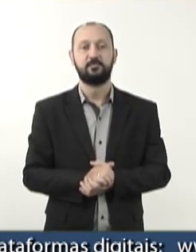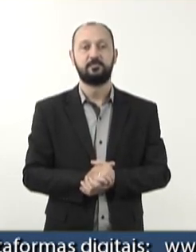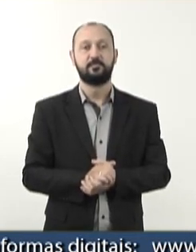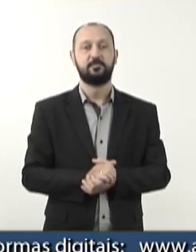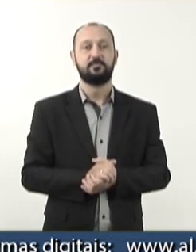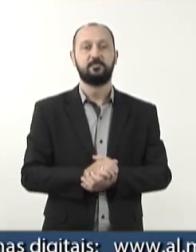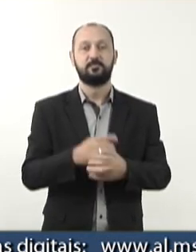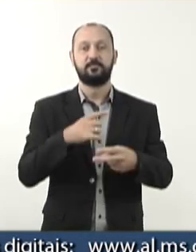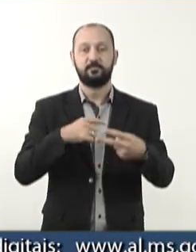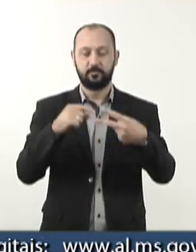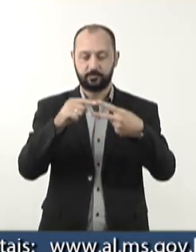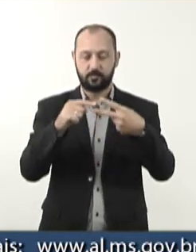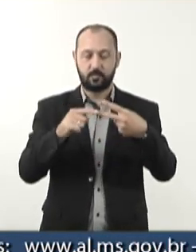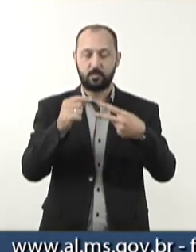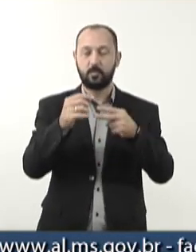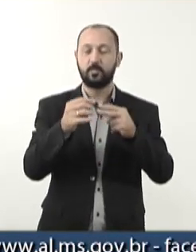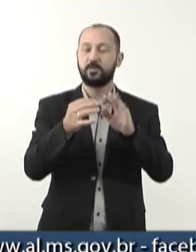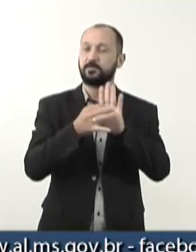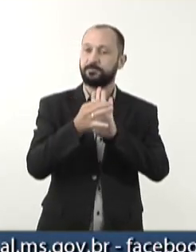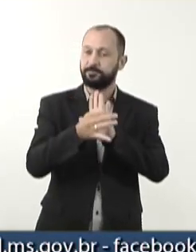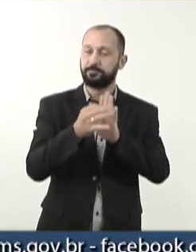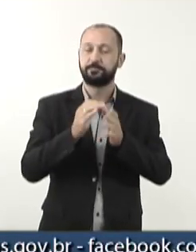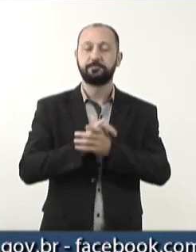Eu tenho duas indicações.